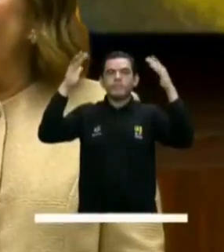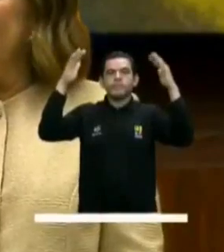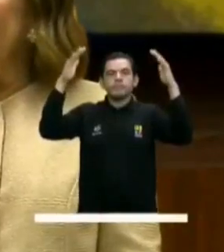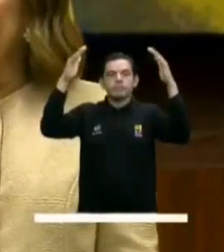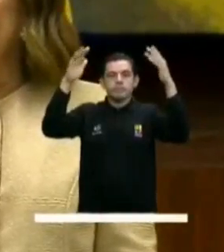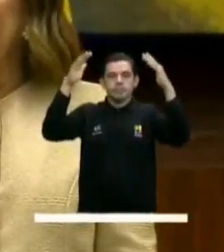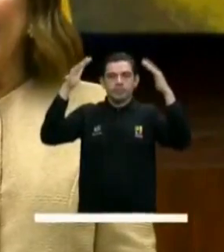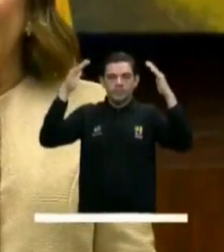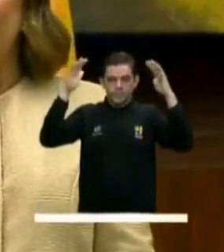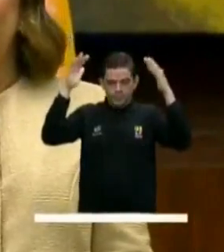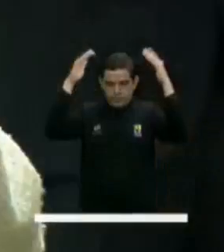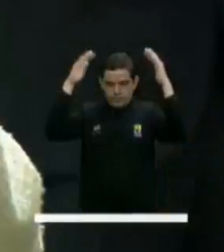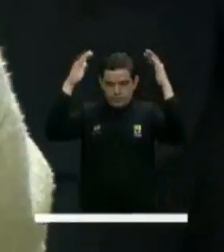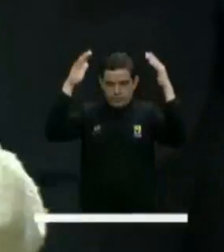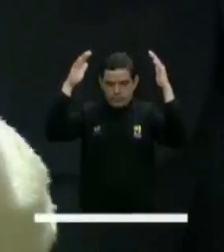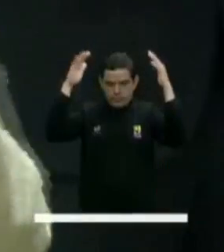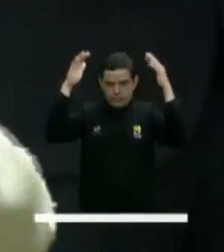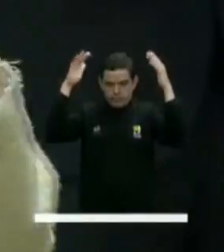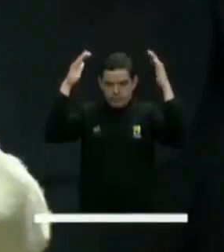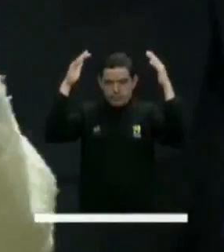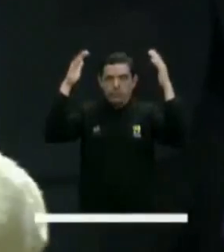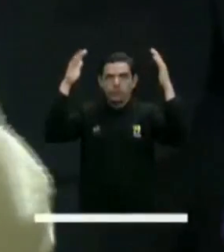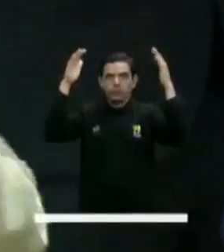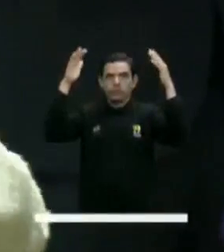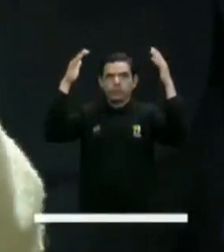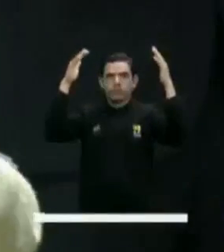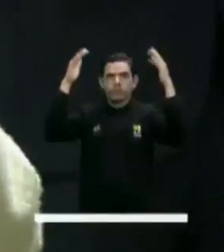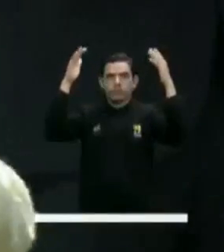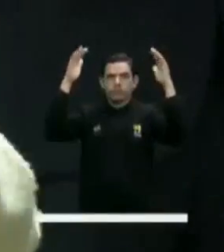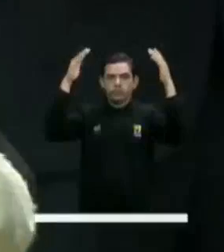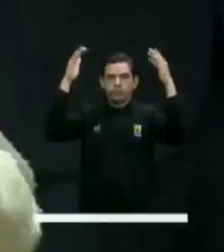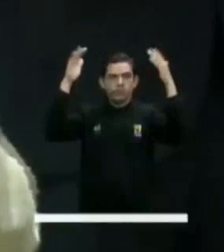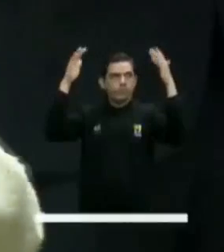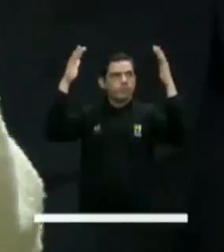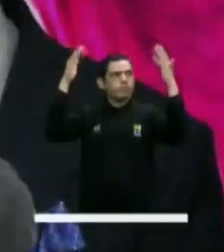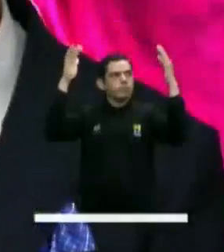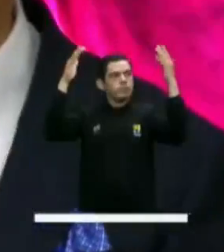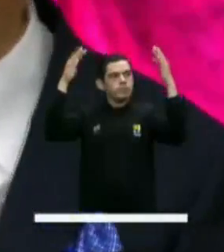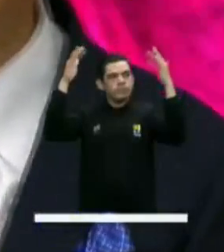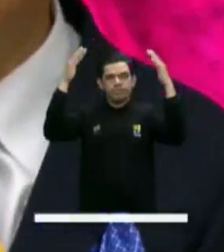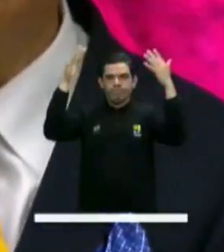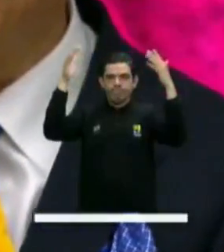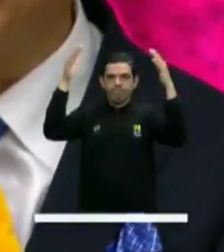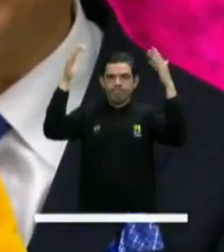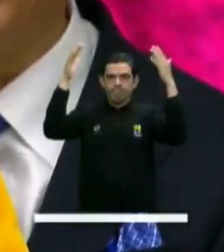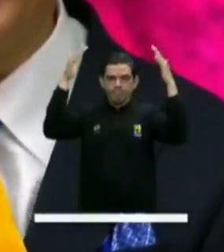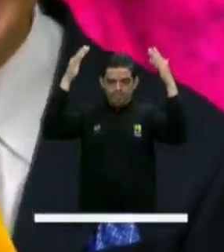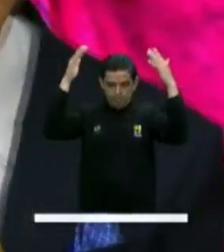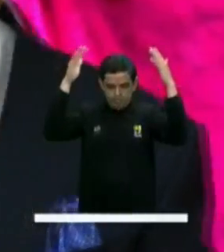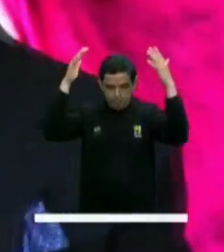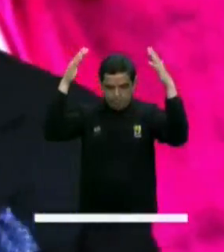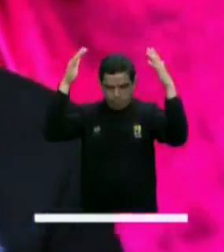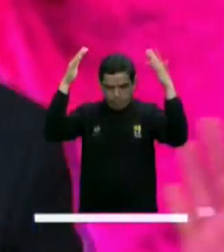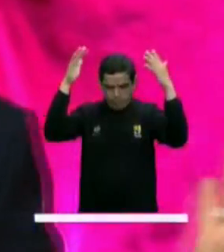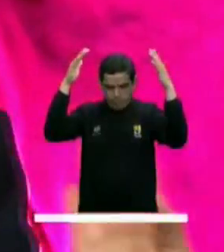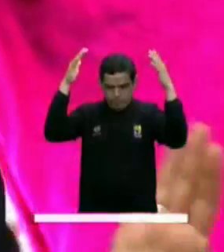caminho para uma Equador da União que abrange a diversidade social e as diferentes orientações de pensamento